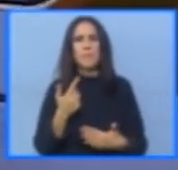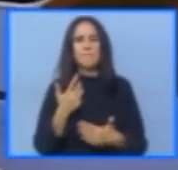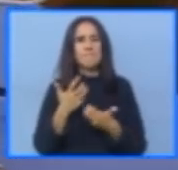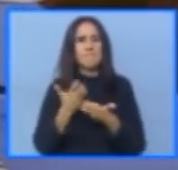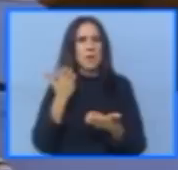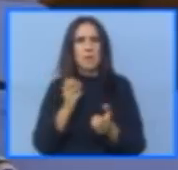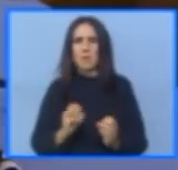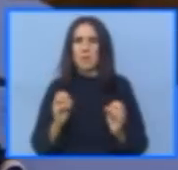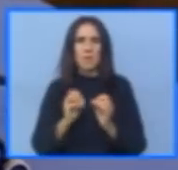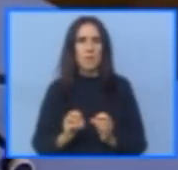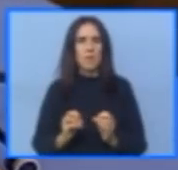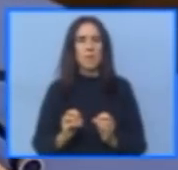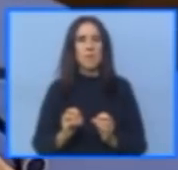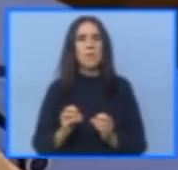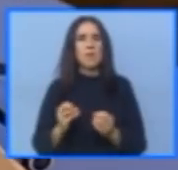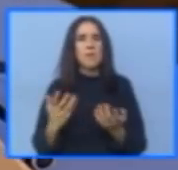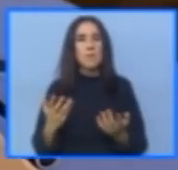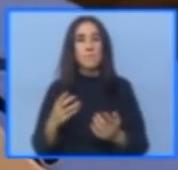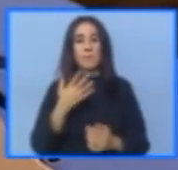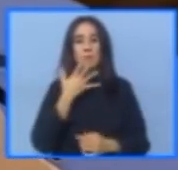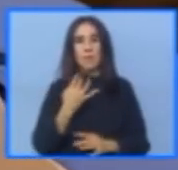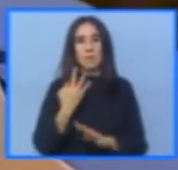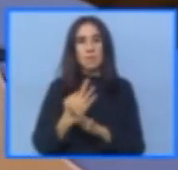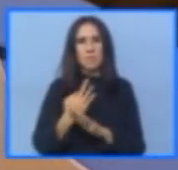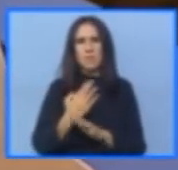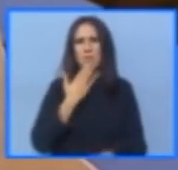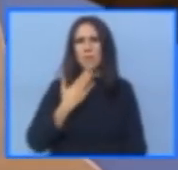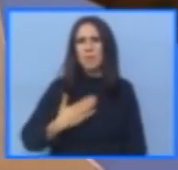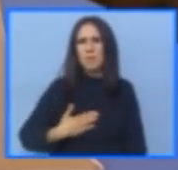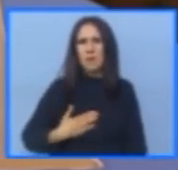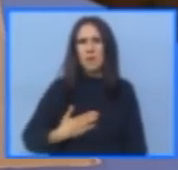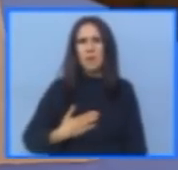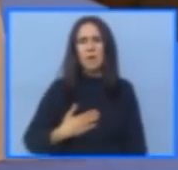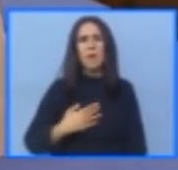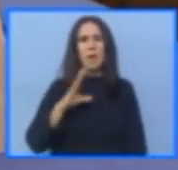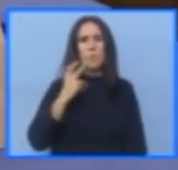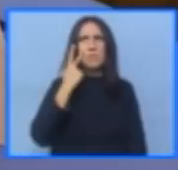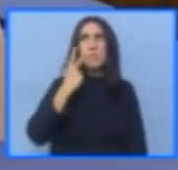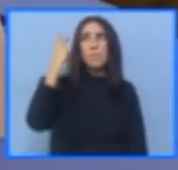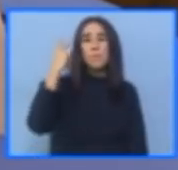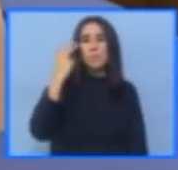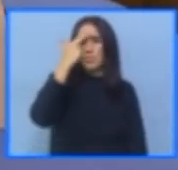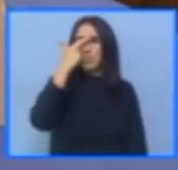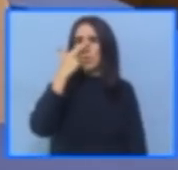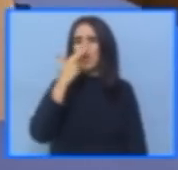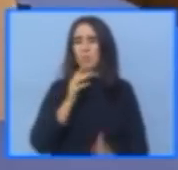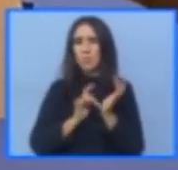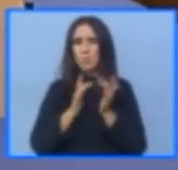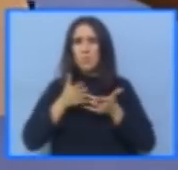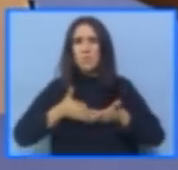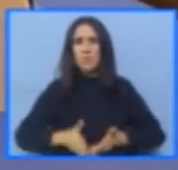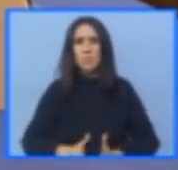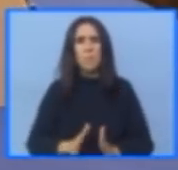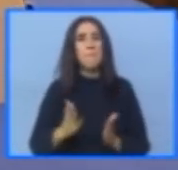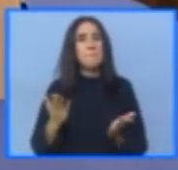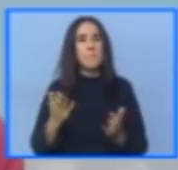evidente que a celebração do Natal nos reporte a este acontecimento histórico do nascimento de Jesus Cristo. Se nós